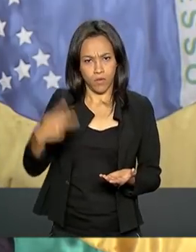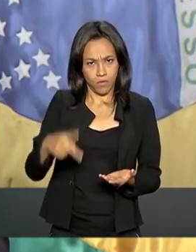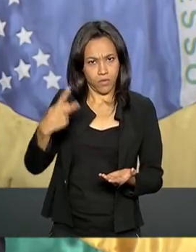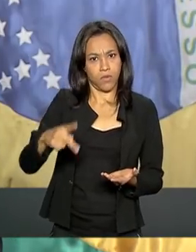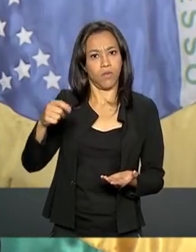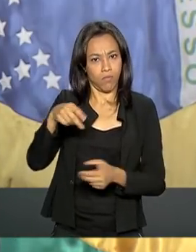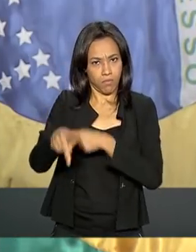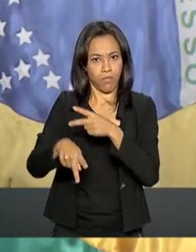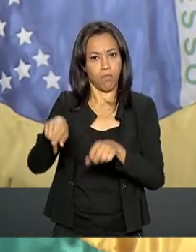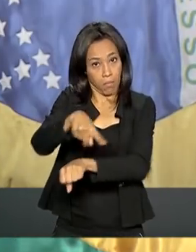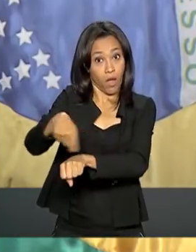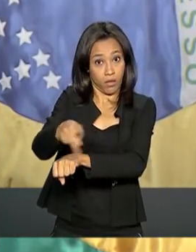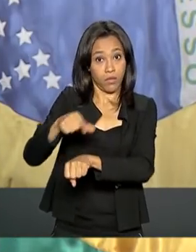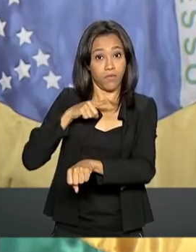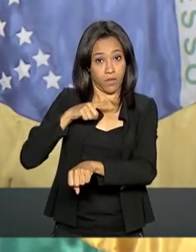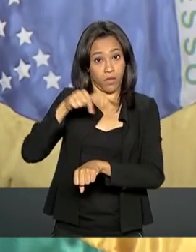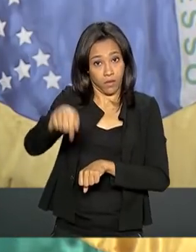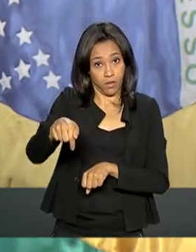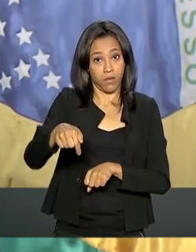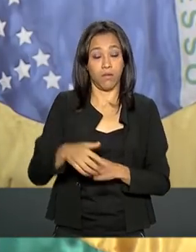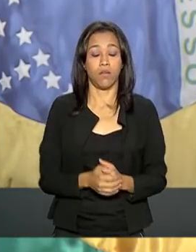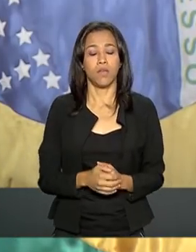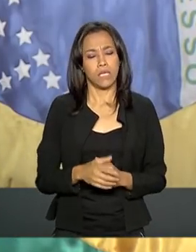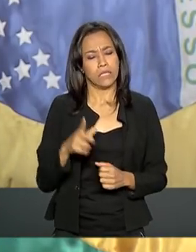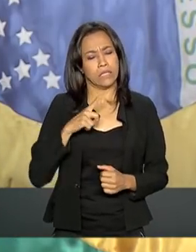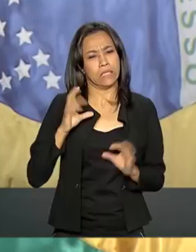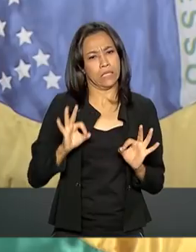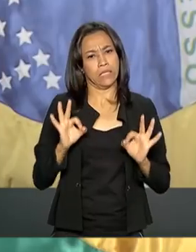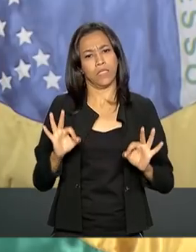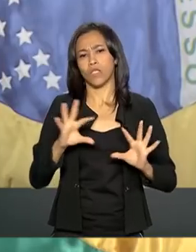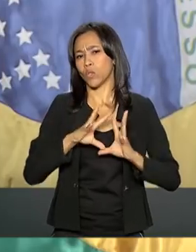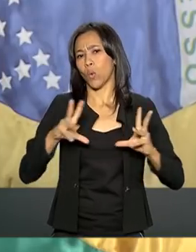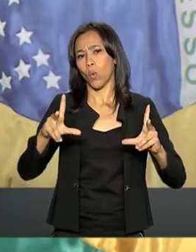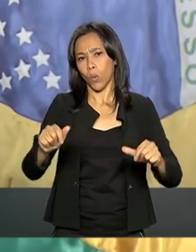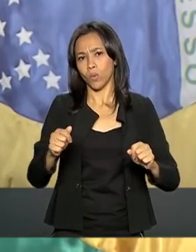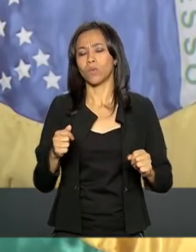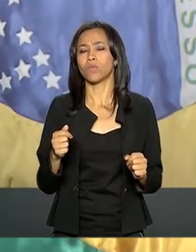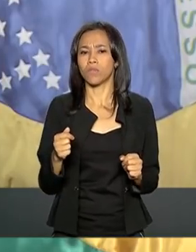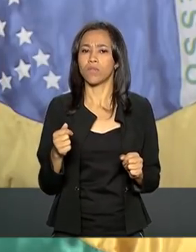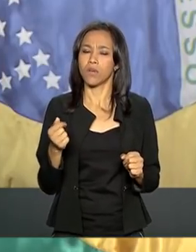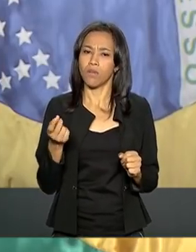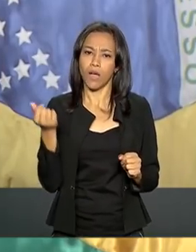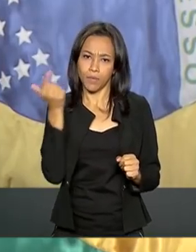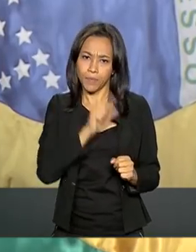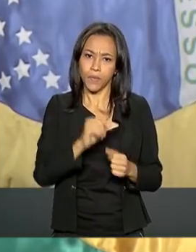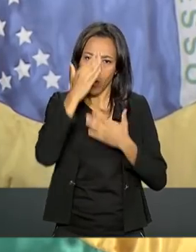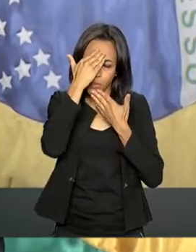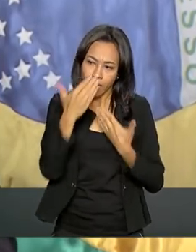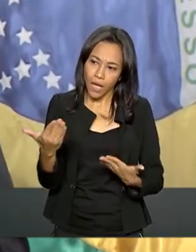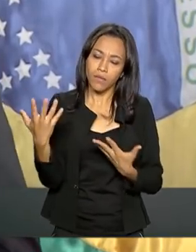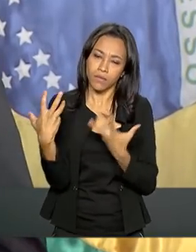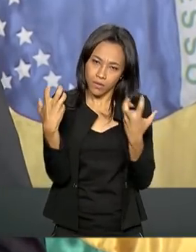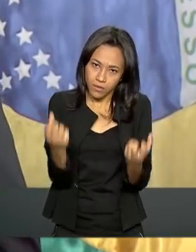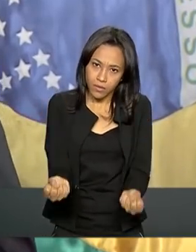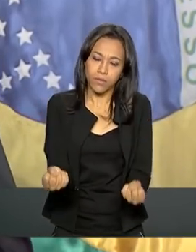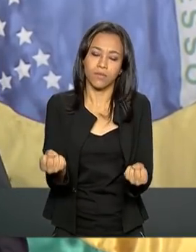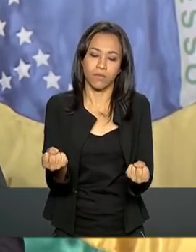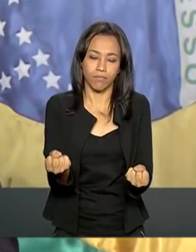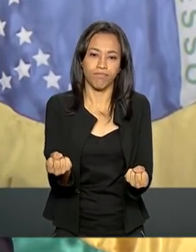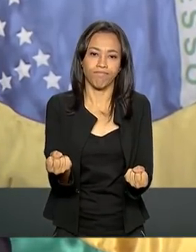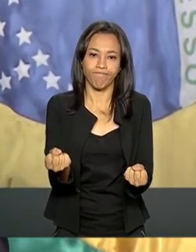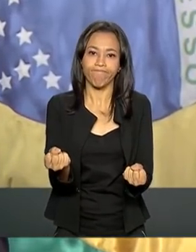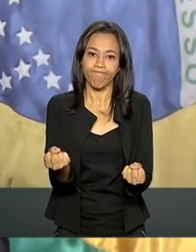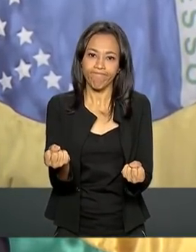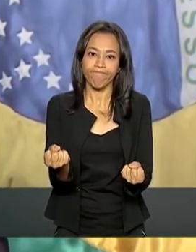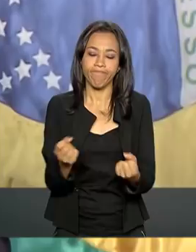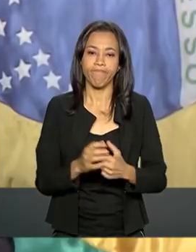e, com toda certeza, todos ganharão com essa participação no Brasil. Muito obrigado por ter aceito